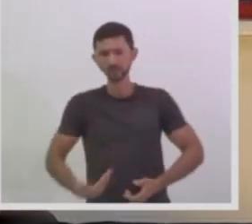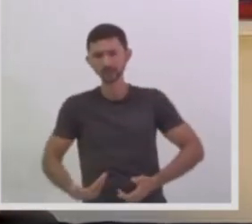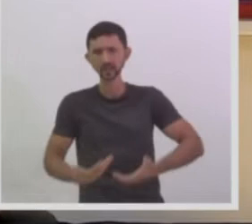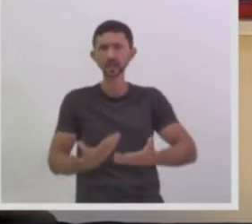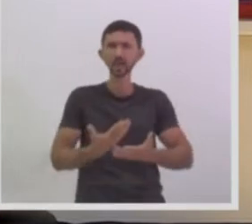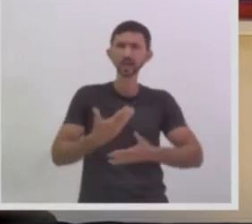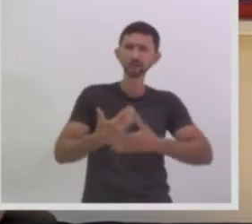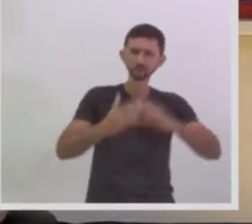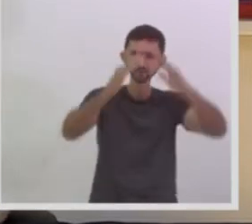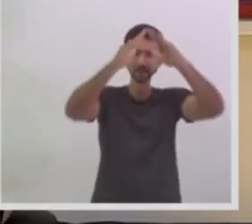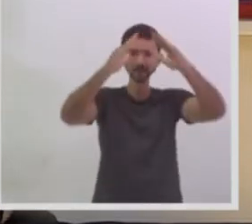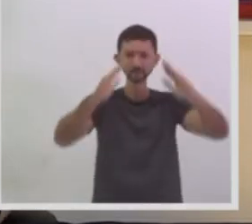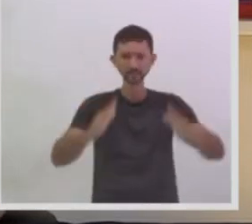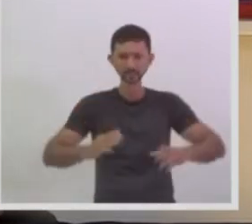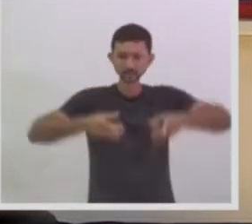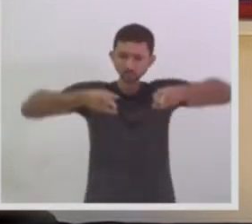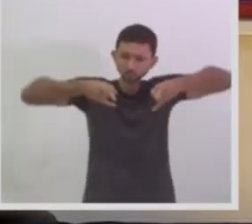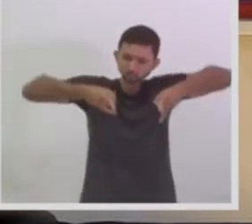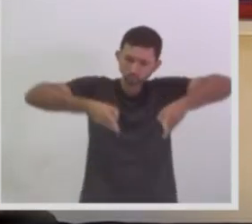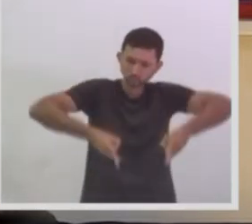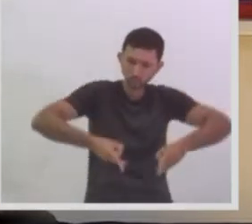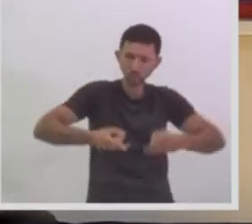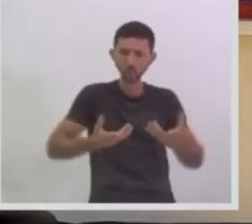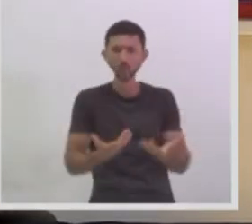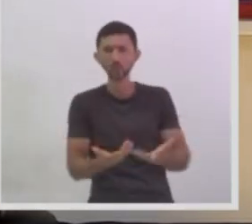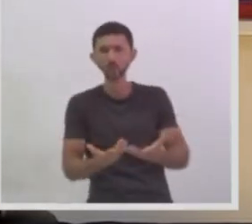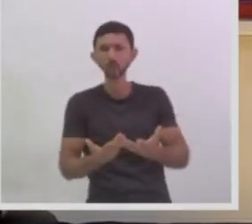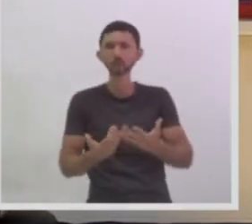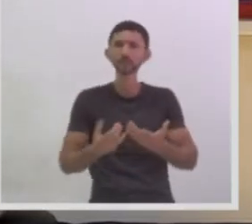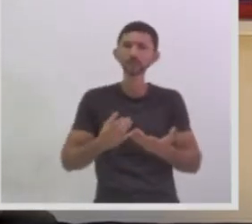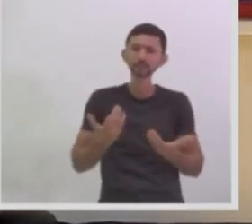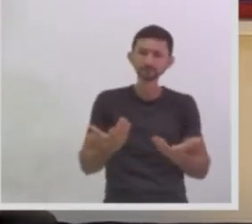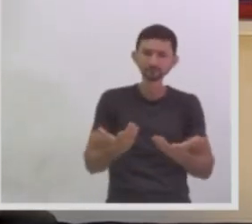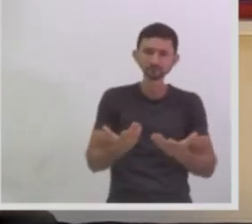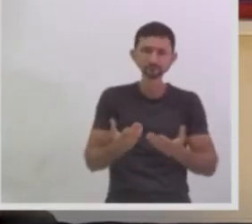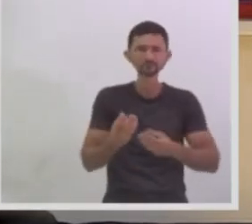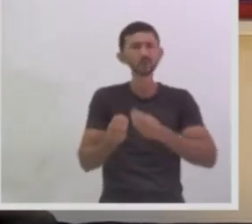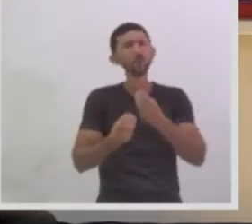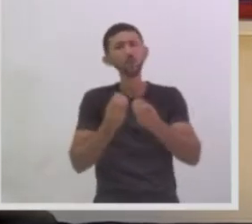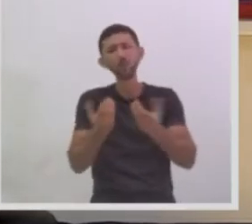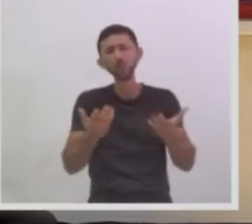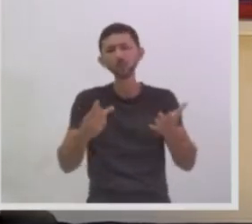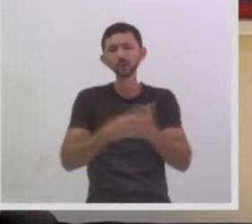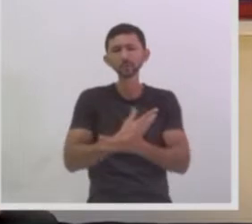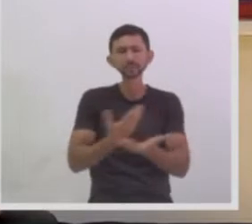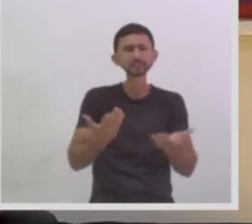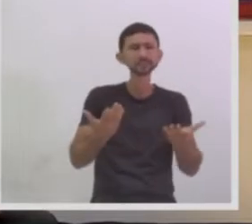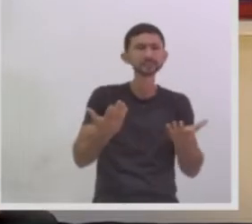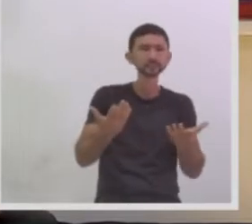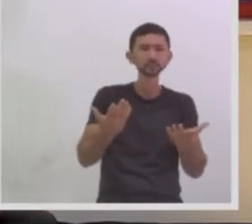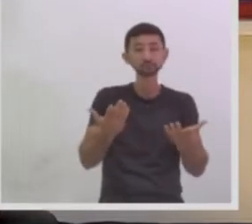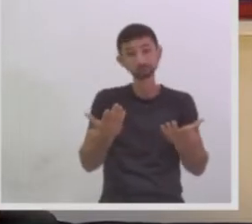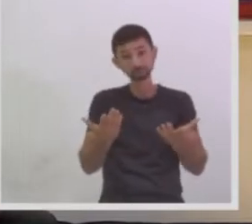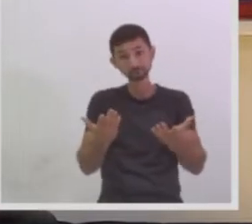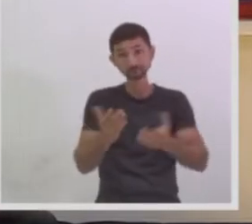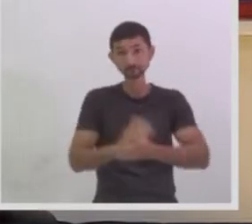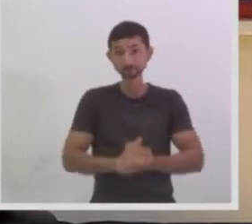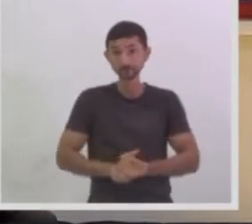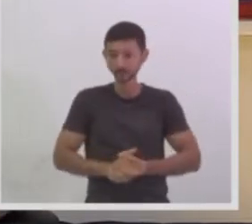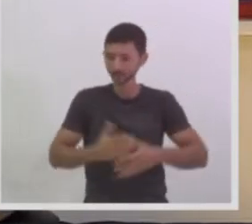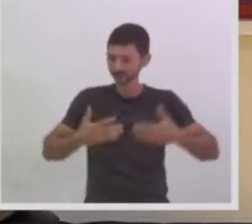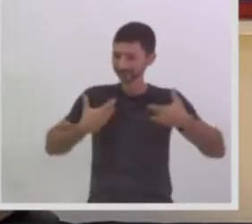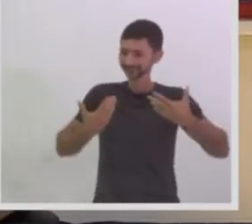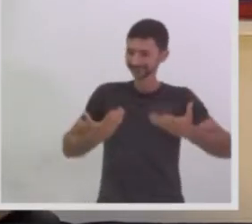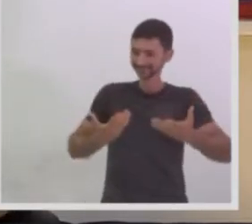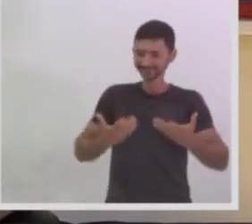e que as pirâmides serviam como templos, especialmente como sepulturas para esses grandes governantes. Eu fiquei contente e